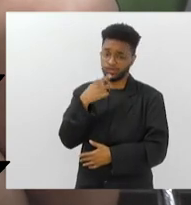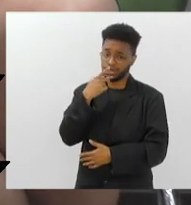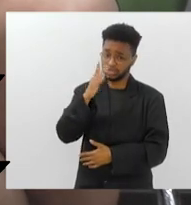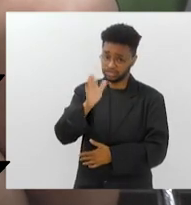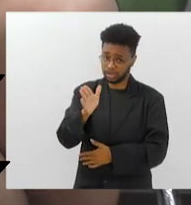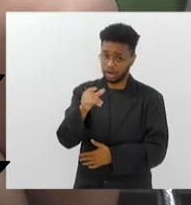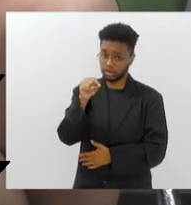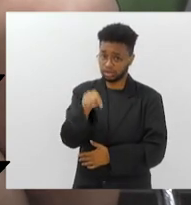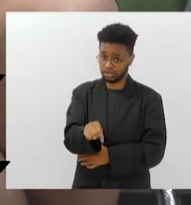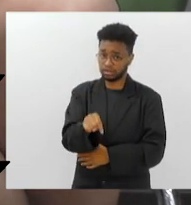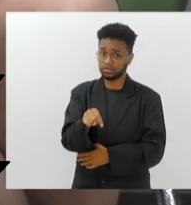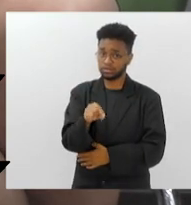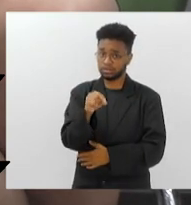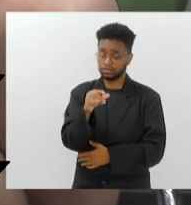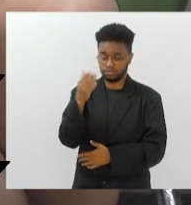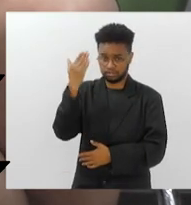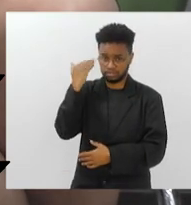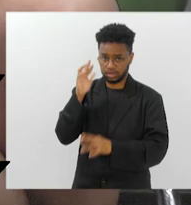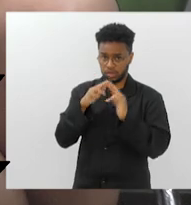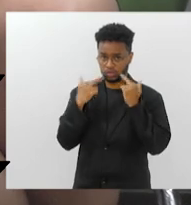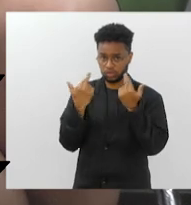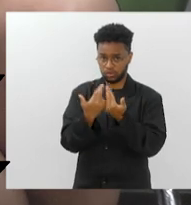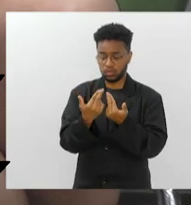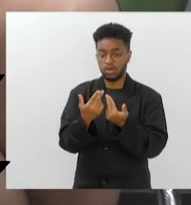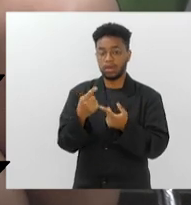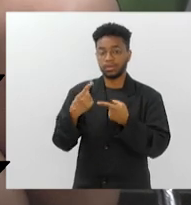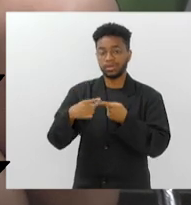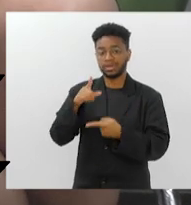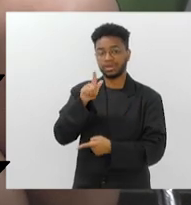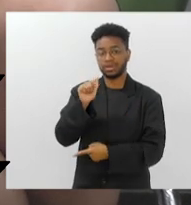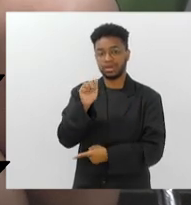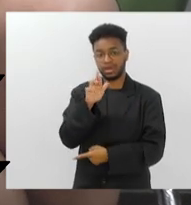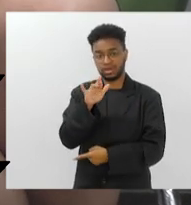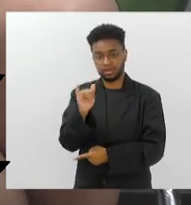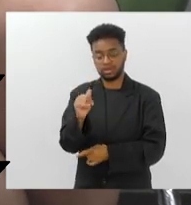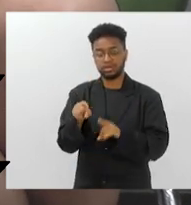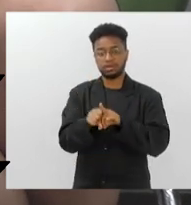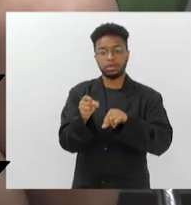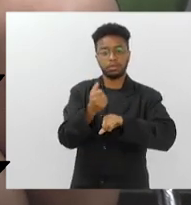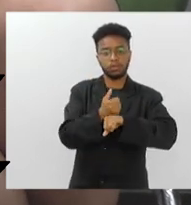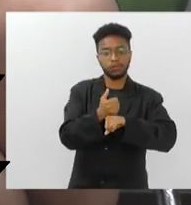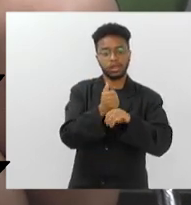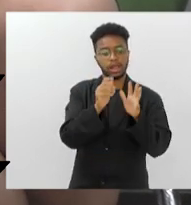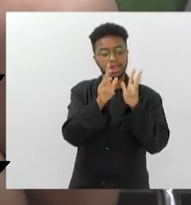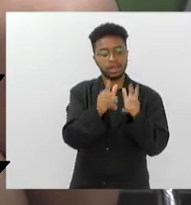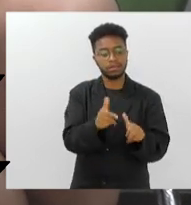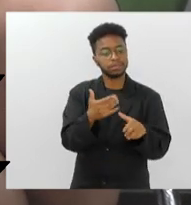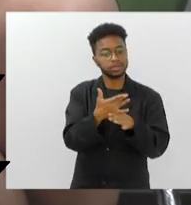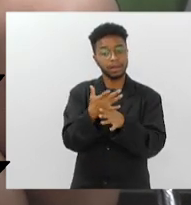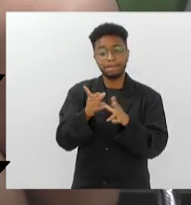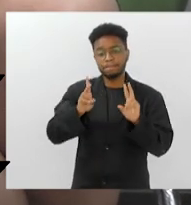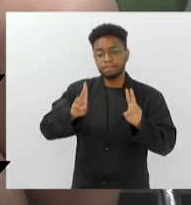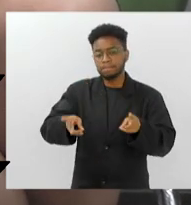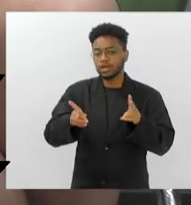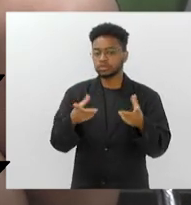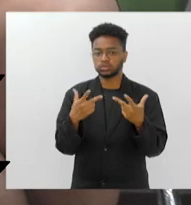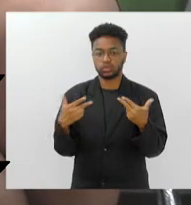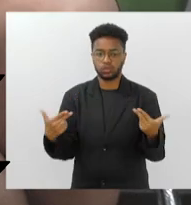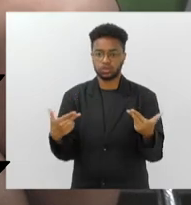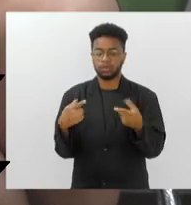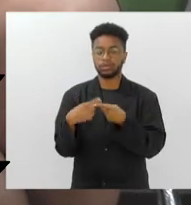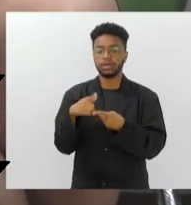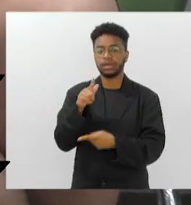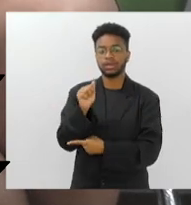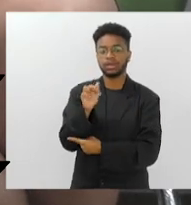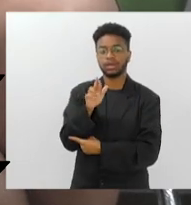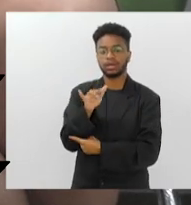na sessão passada gari e profissional da limpeza urbana mesma coisa que gar